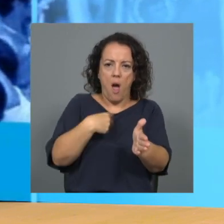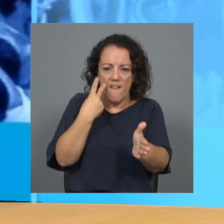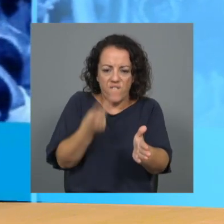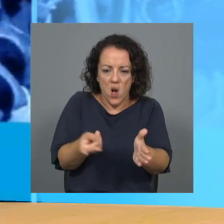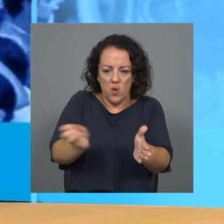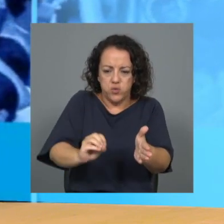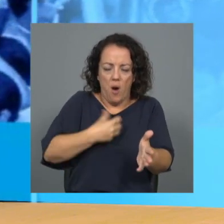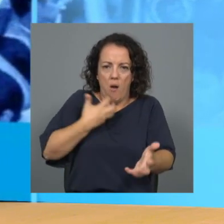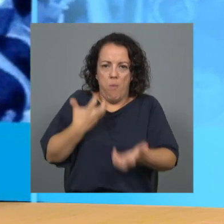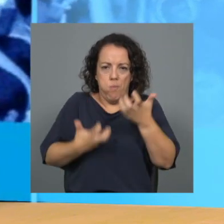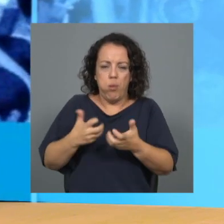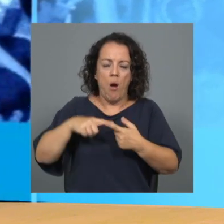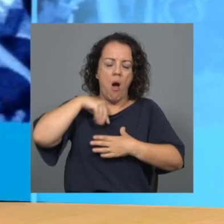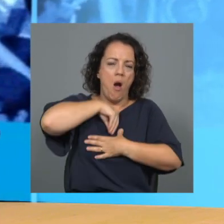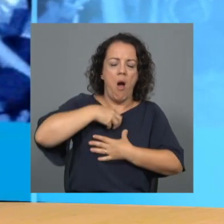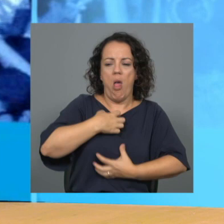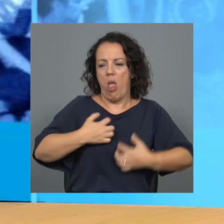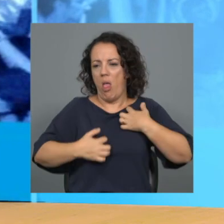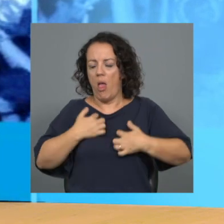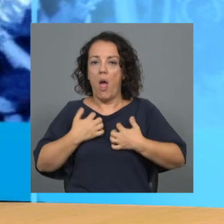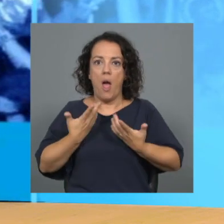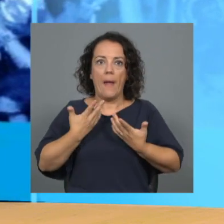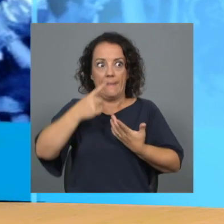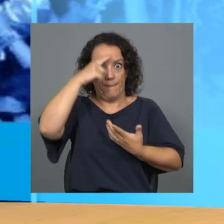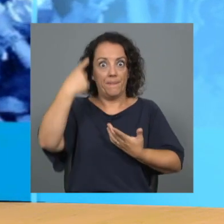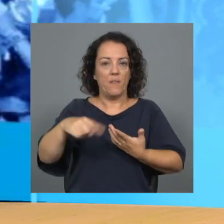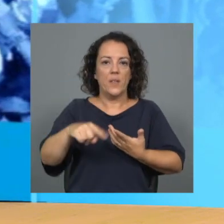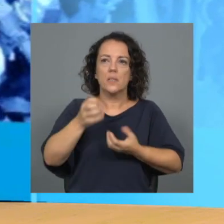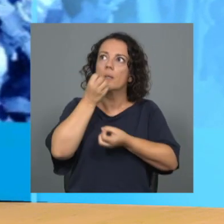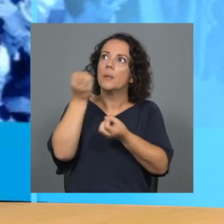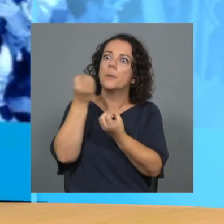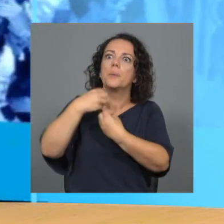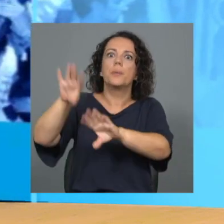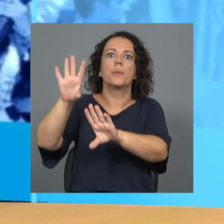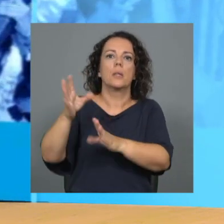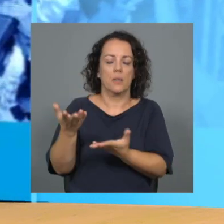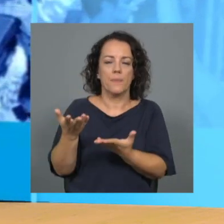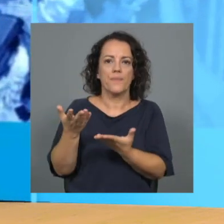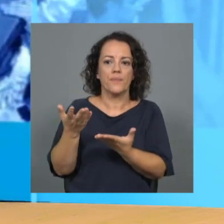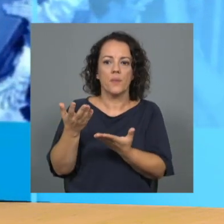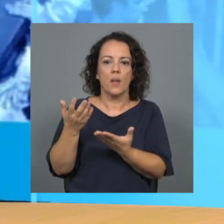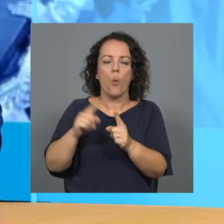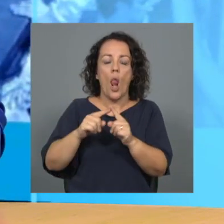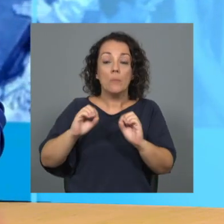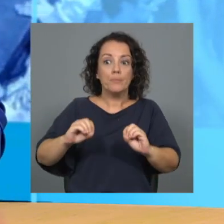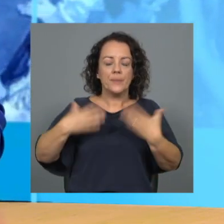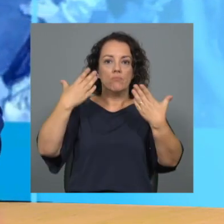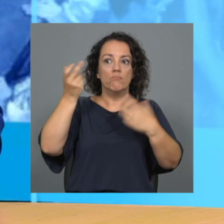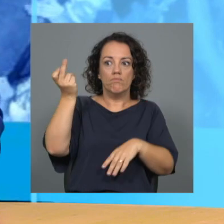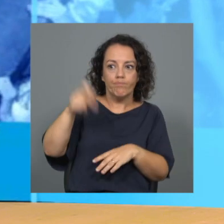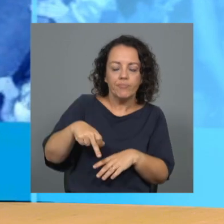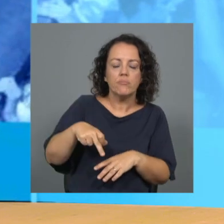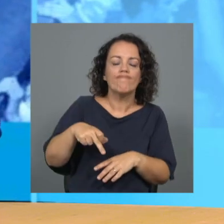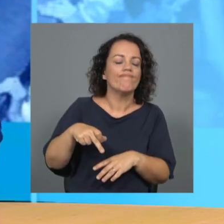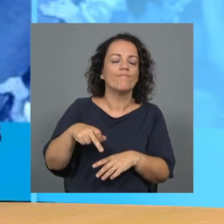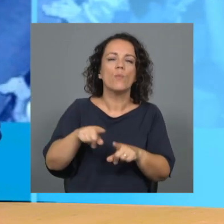como saber lidar com isso. Portanto, já é difícil saber lidar com a perda, porque nós não sabemos à partida como lidar numa primeira fase. Portanto, o